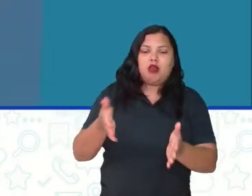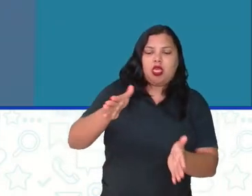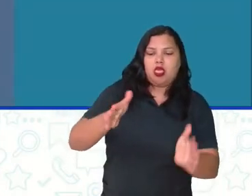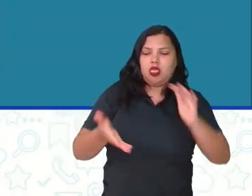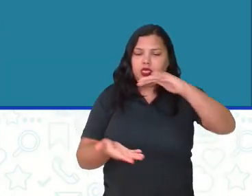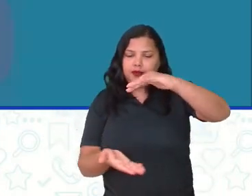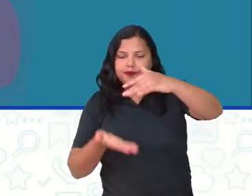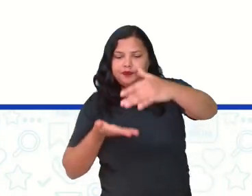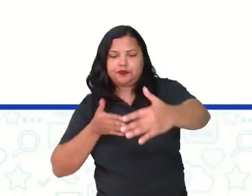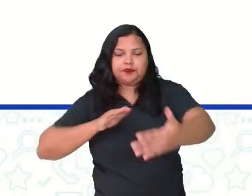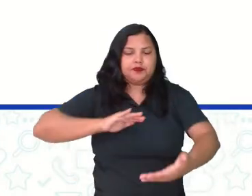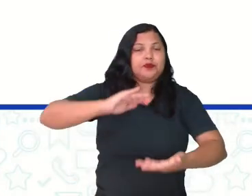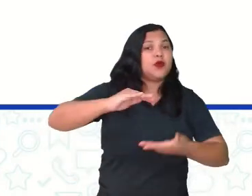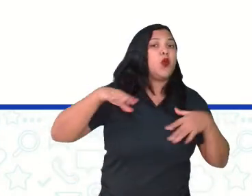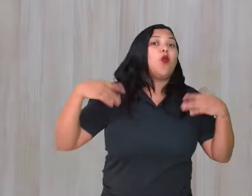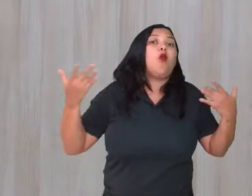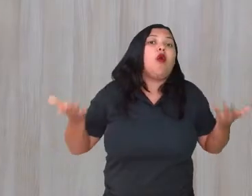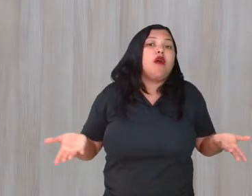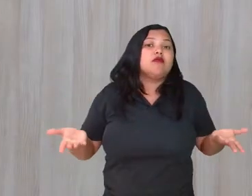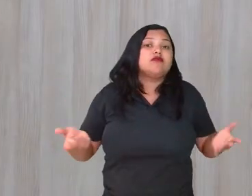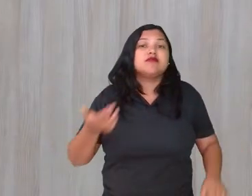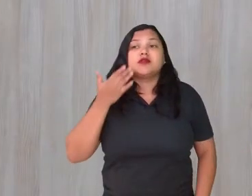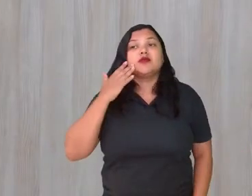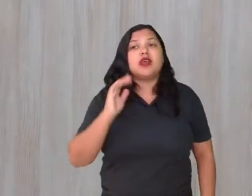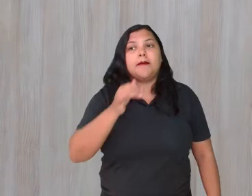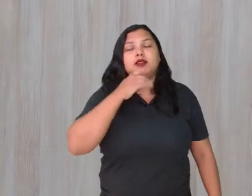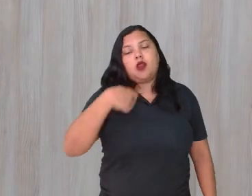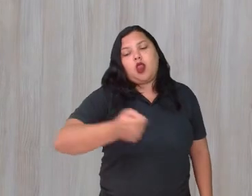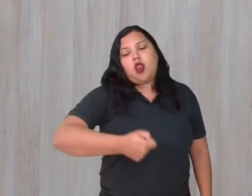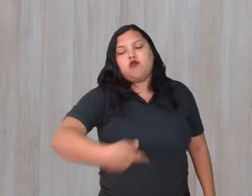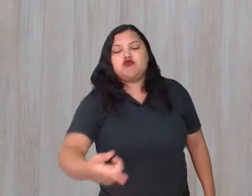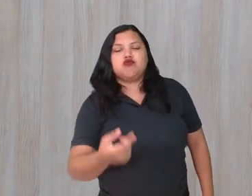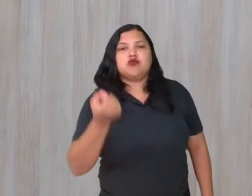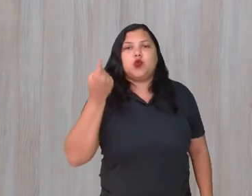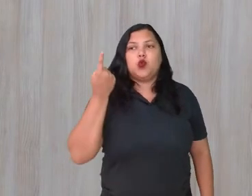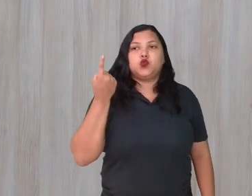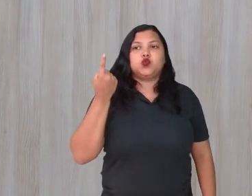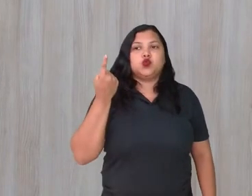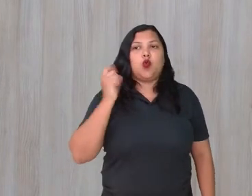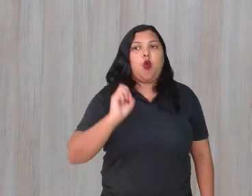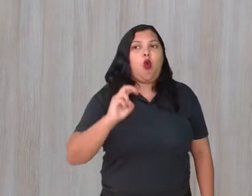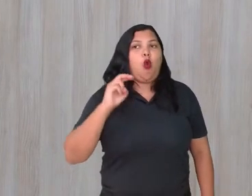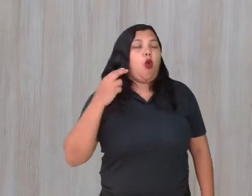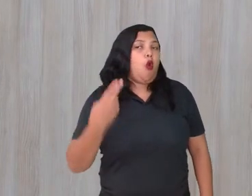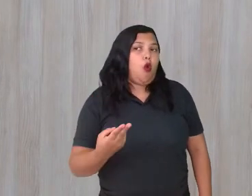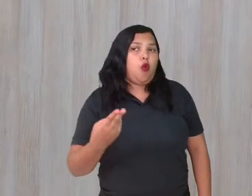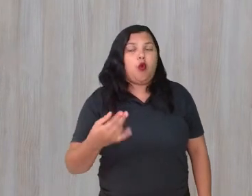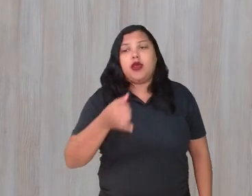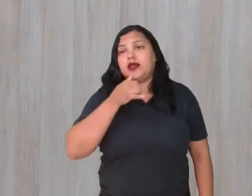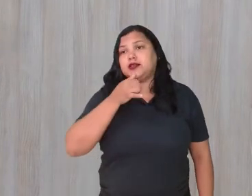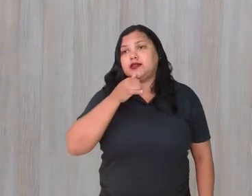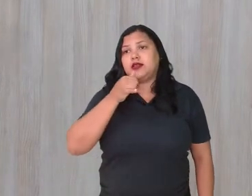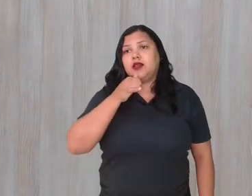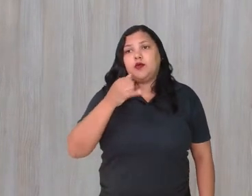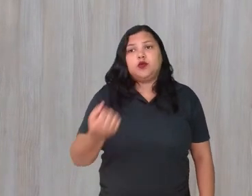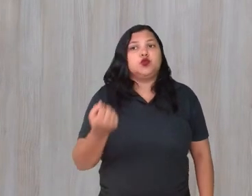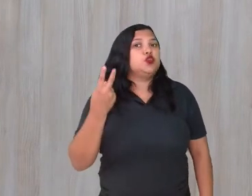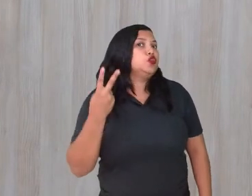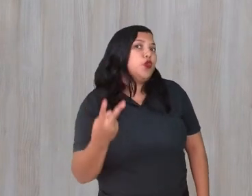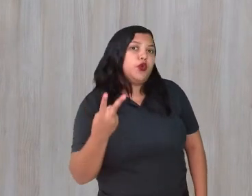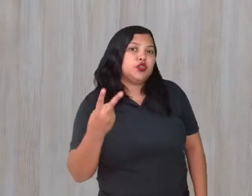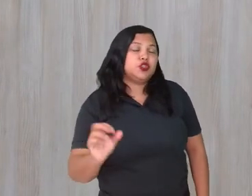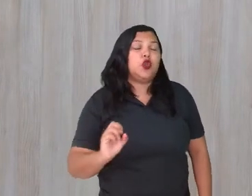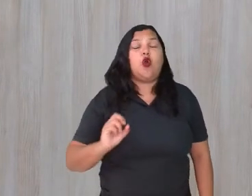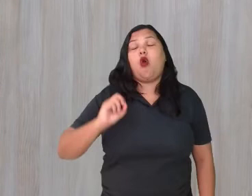ser voltada para cima. Você pode jogar um dado aí e a face sair a face 1, ou seja, são as chances de sair ou sair a